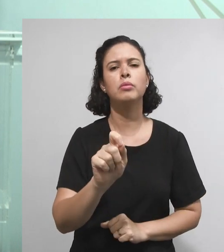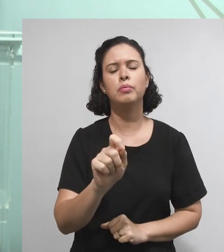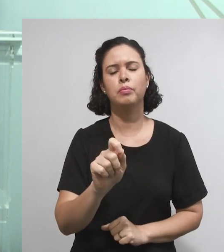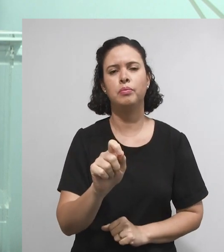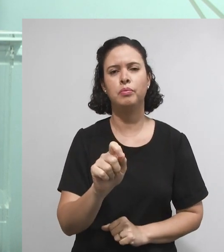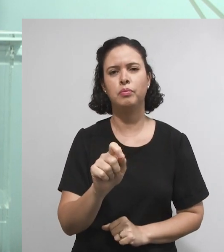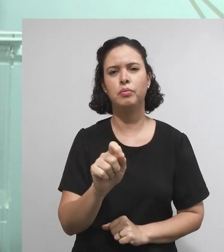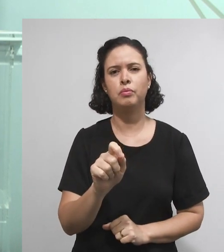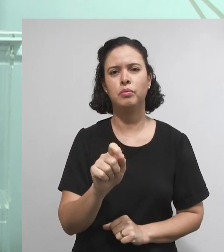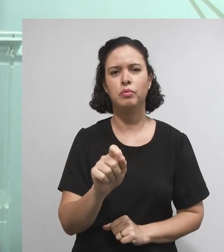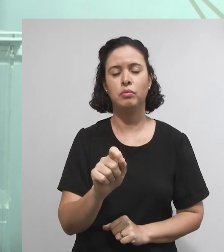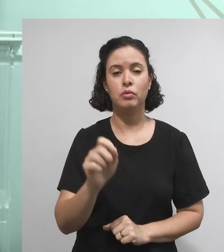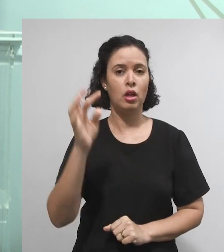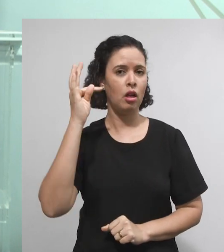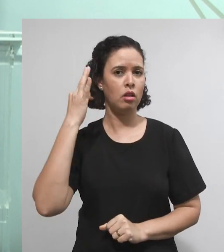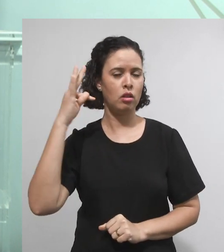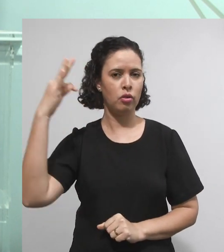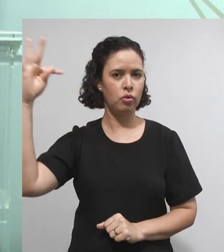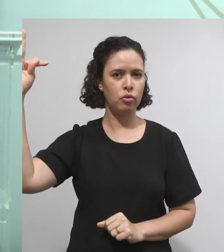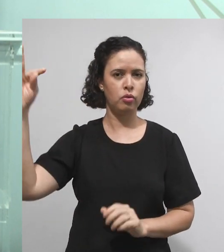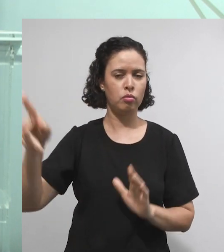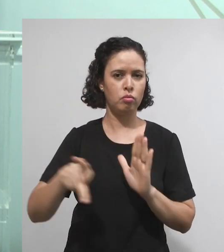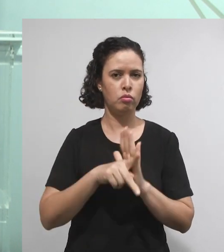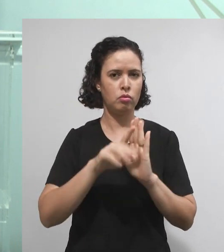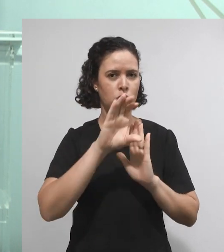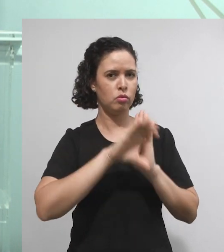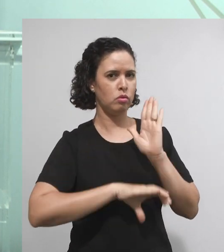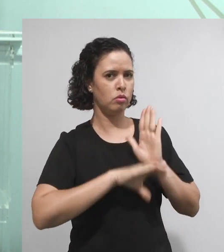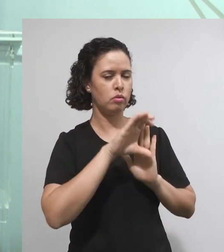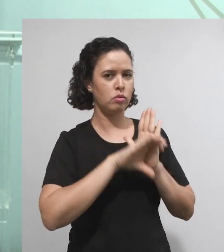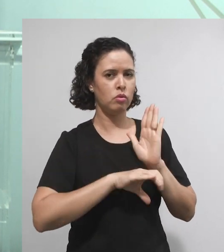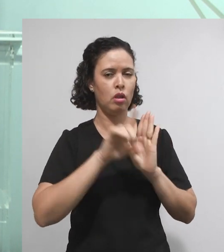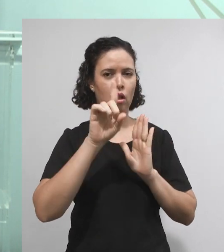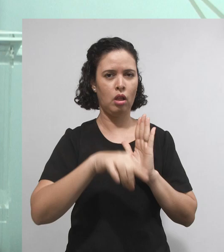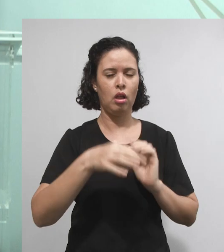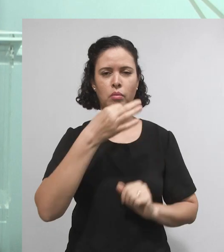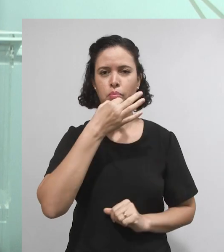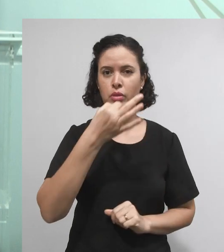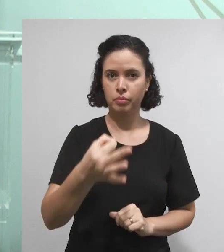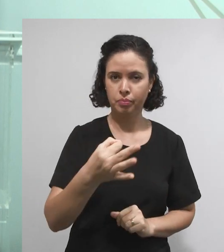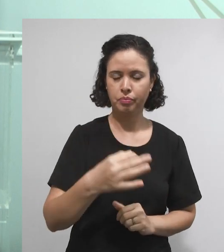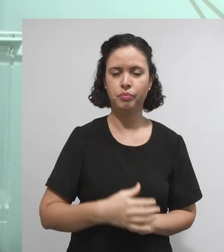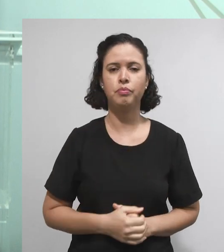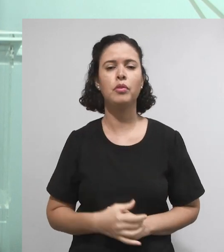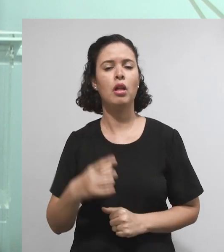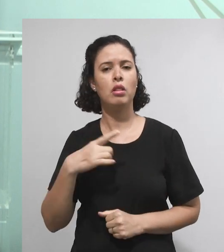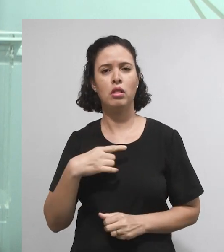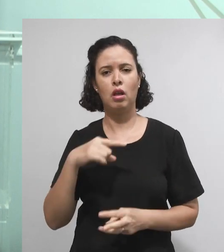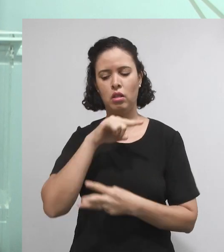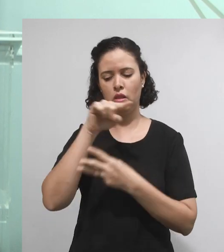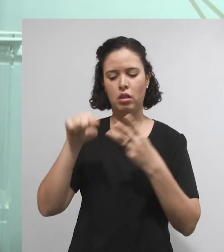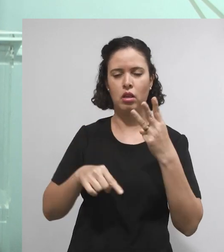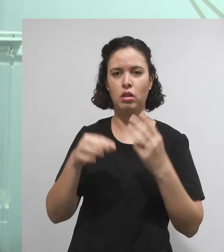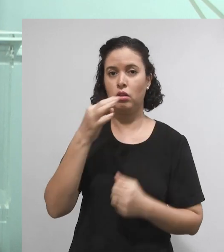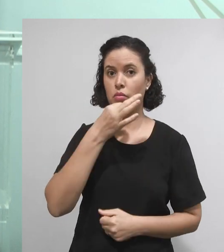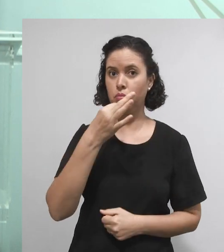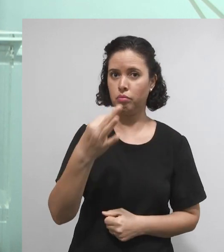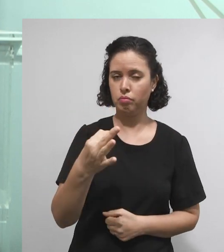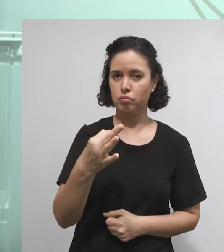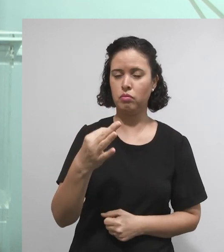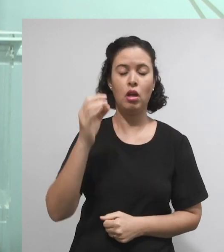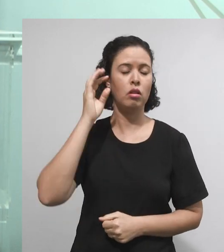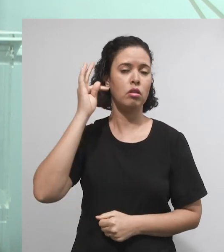de uma das teorias do currículo, que é a teoria crítica. Nós temos basicamente 3